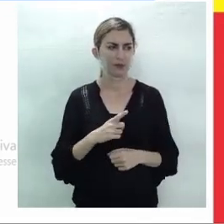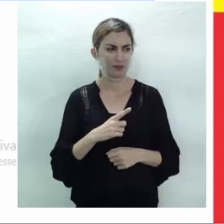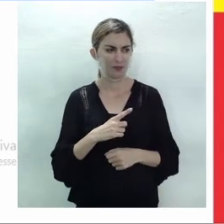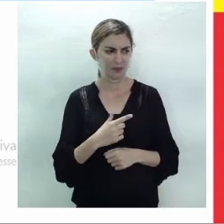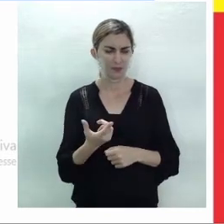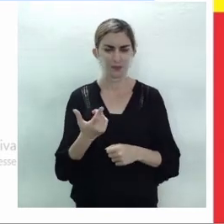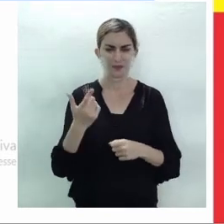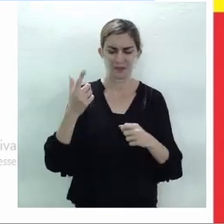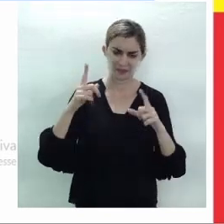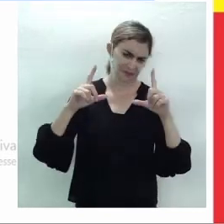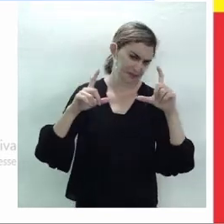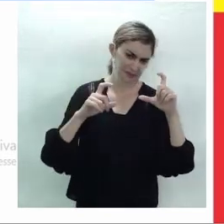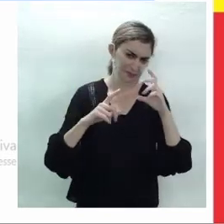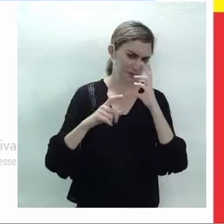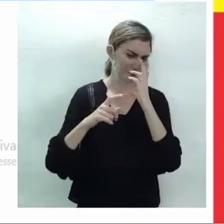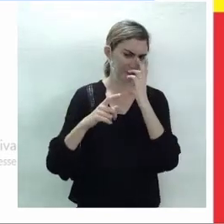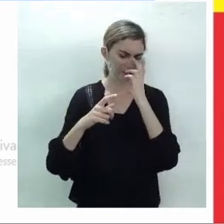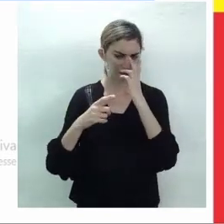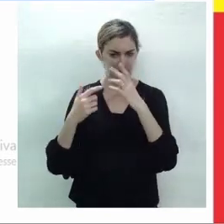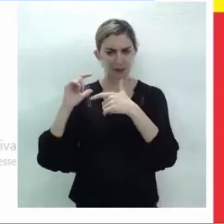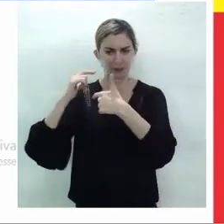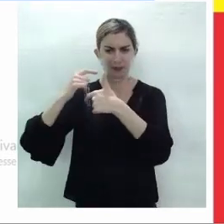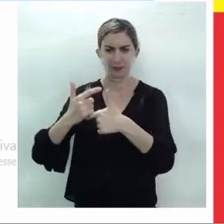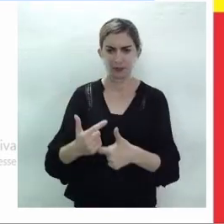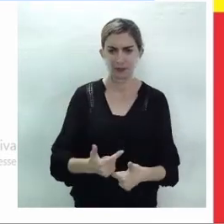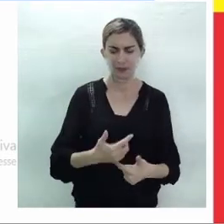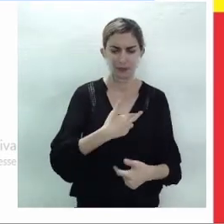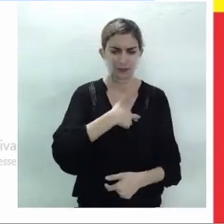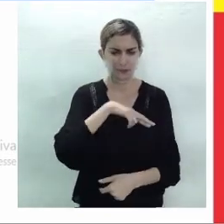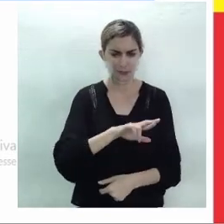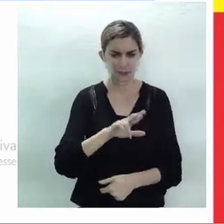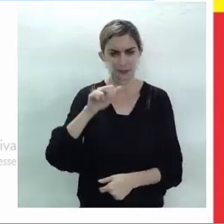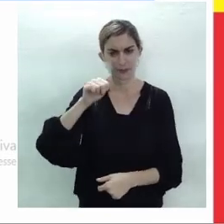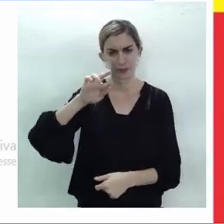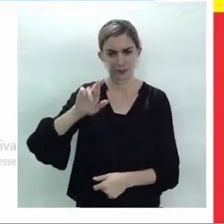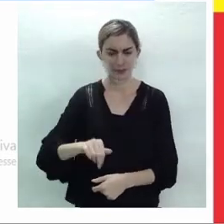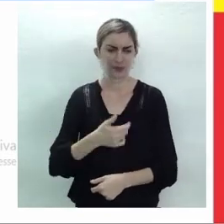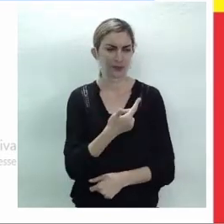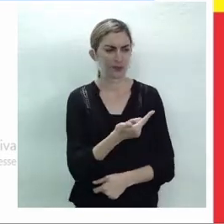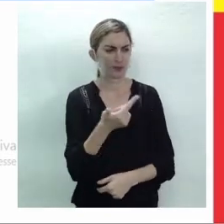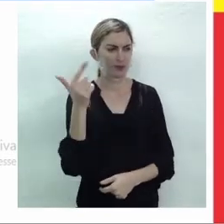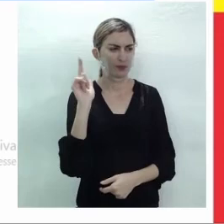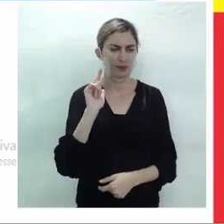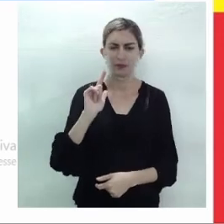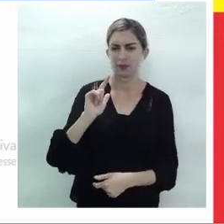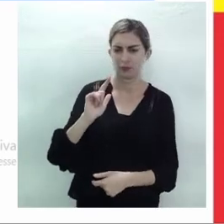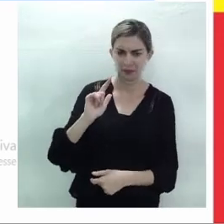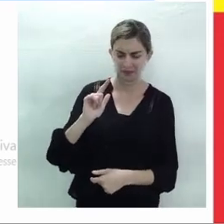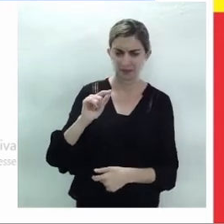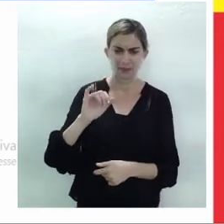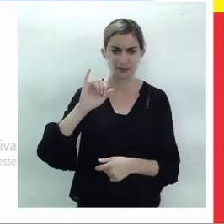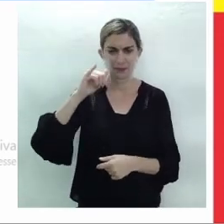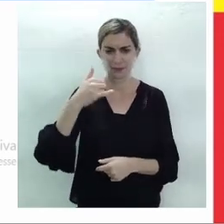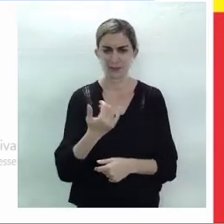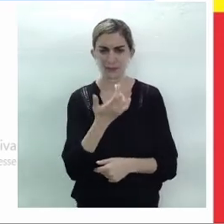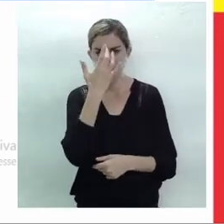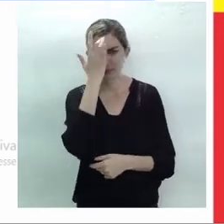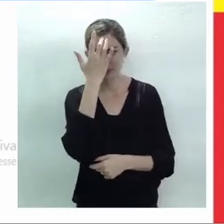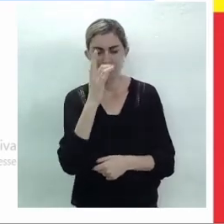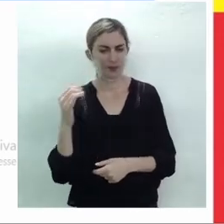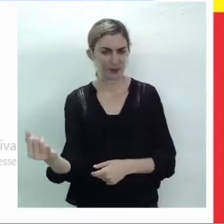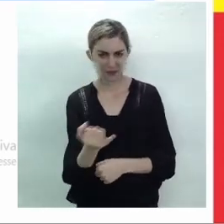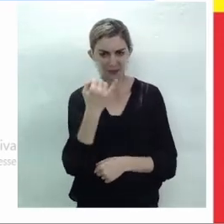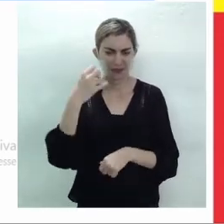nós temos uma fotografia de uma tradição de uma religião afro e a outra de origem indígena. É